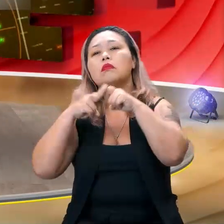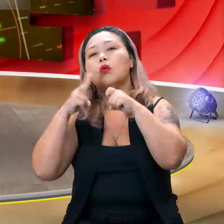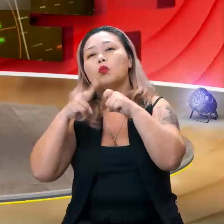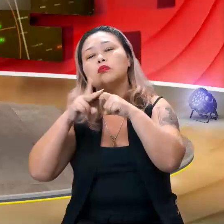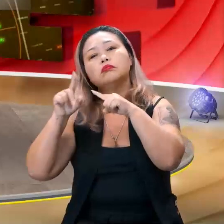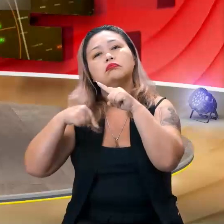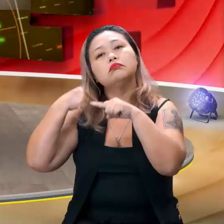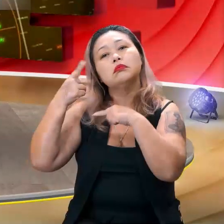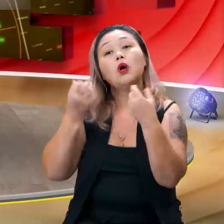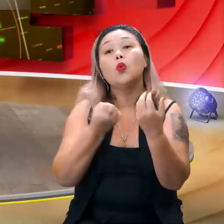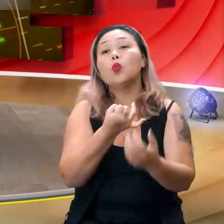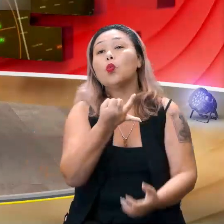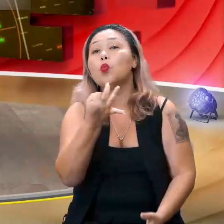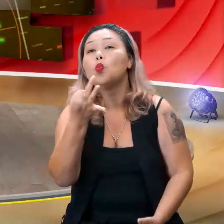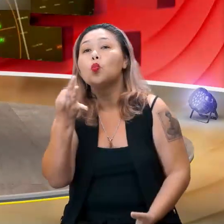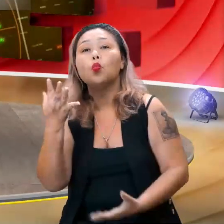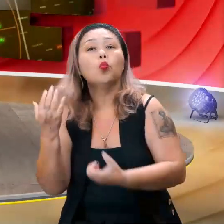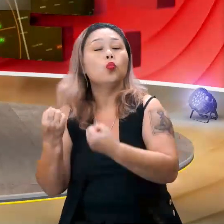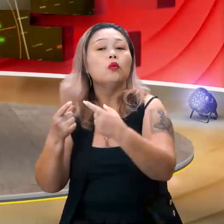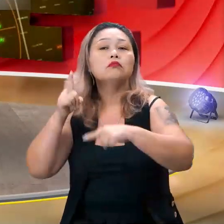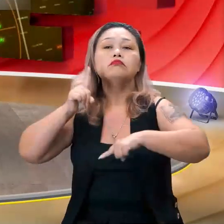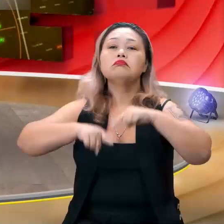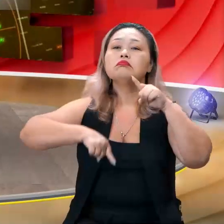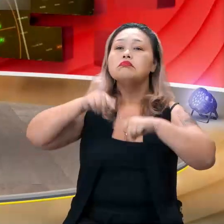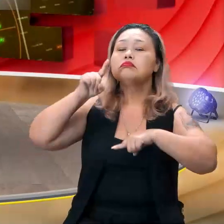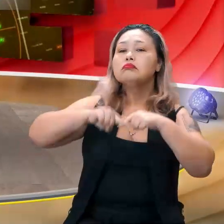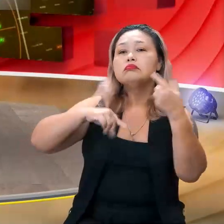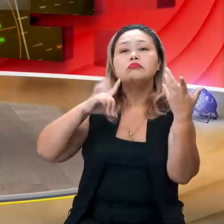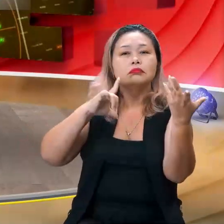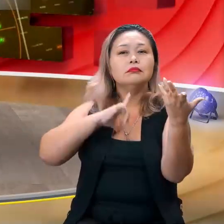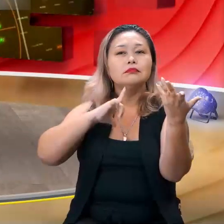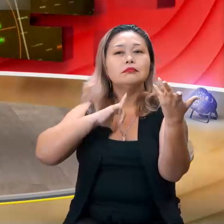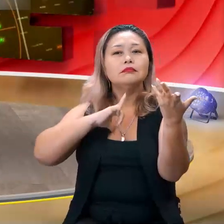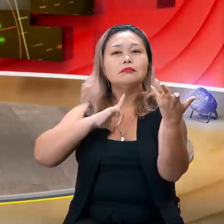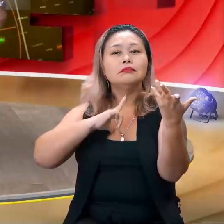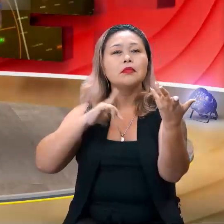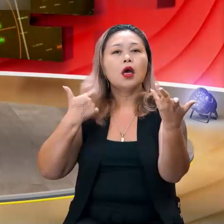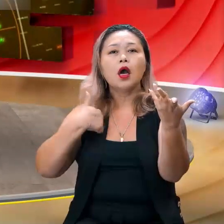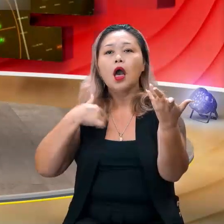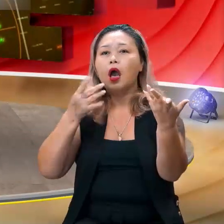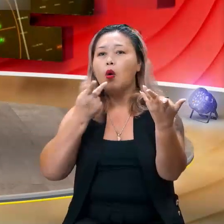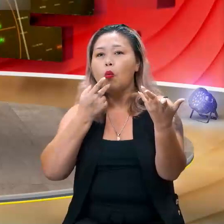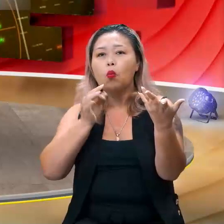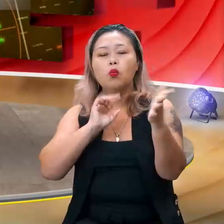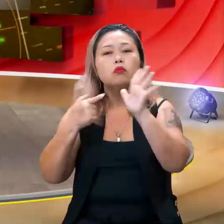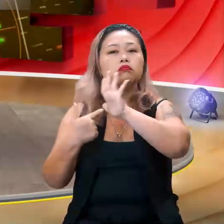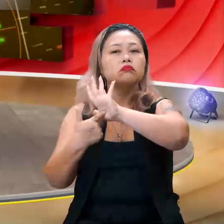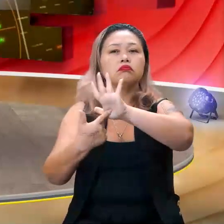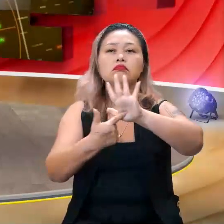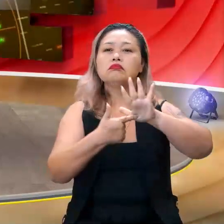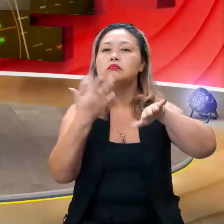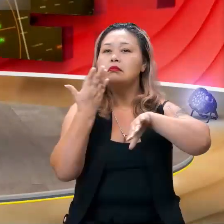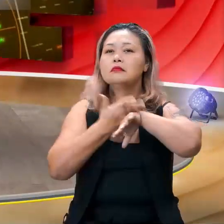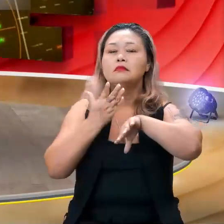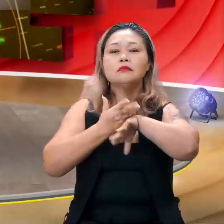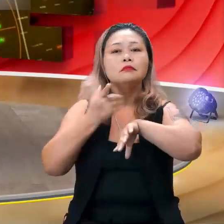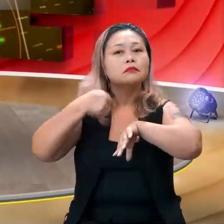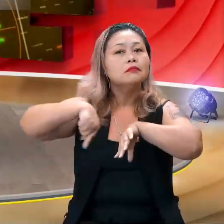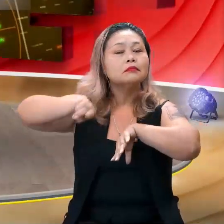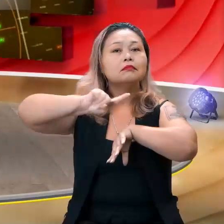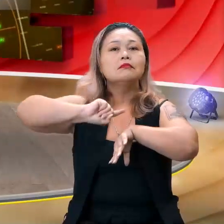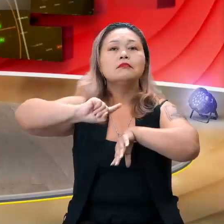da quantidade do produto primário que eu tenho. É, e a gente não cansa de mostrar exemplos práticos, não, né? Não, de jeito nenhum. Então,